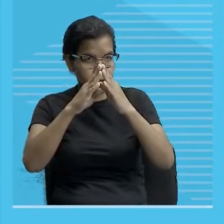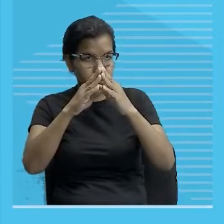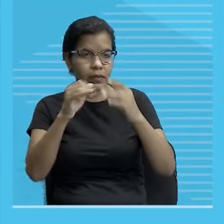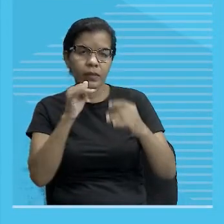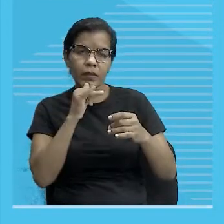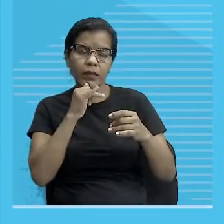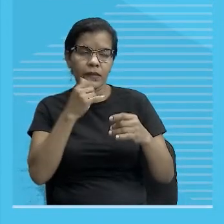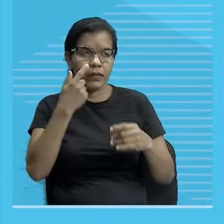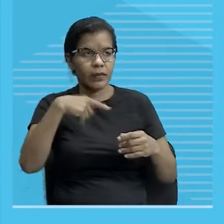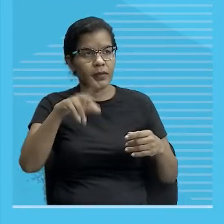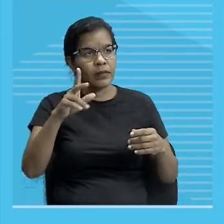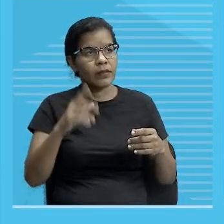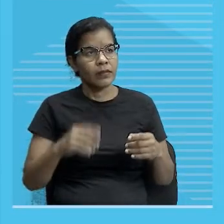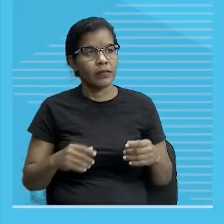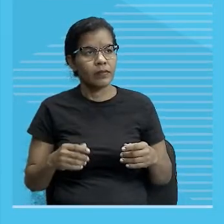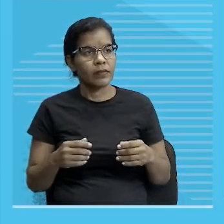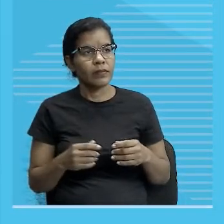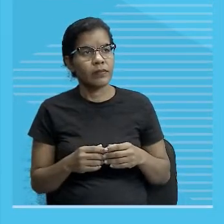E